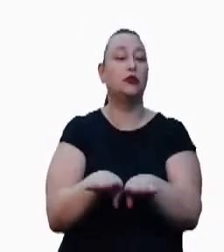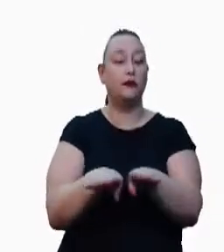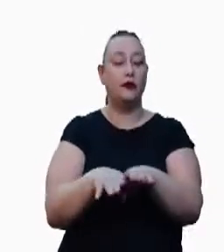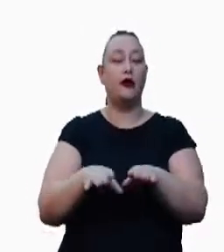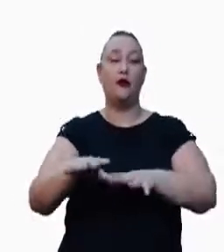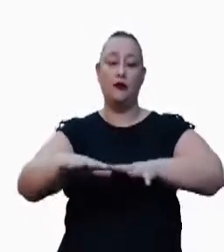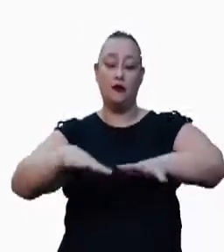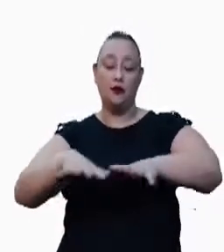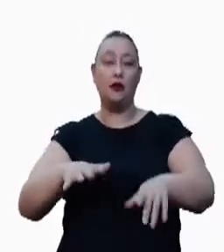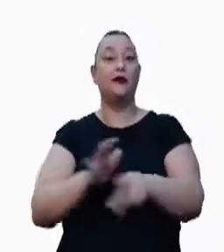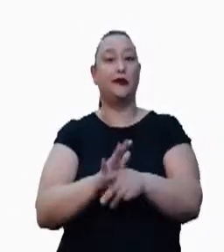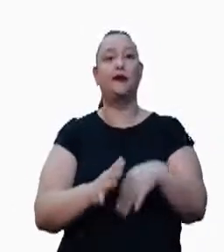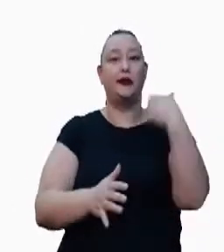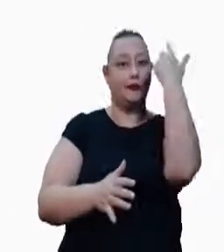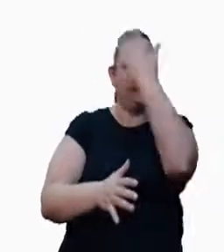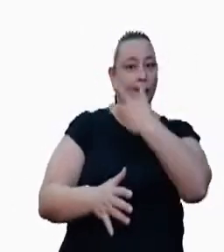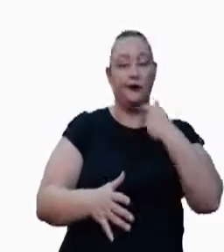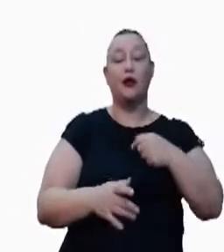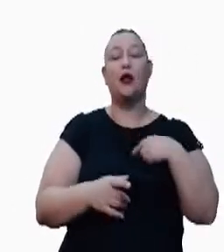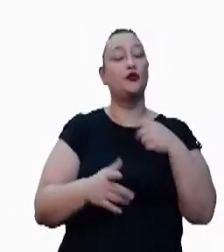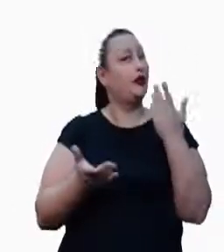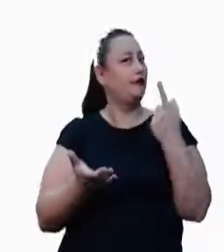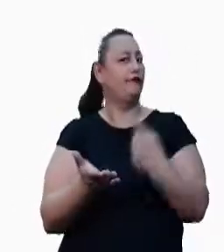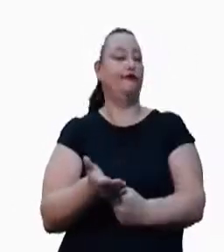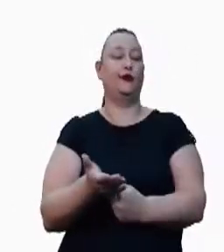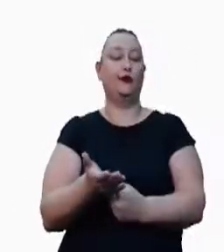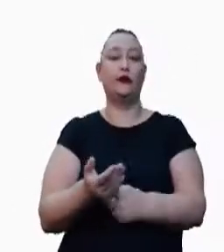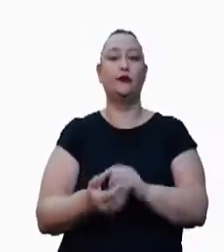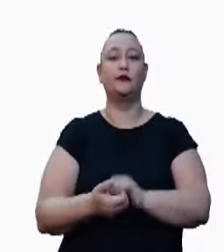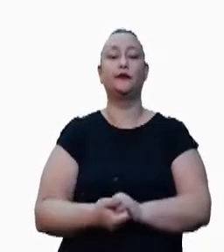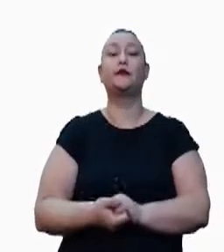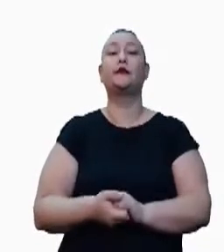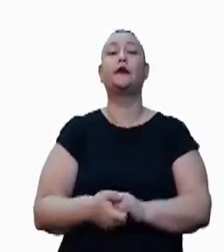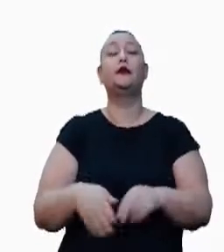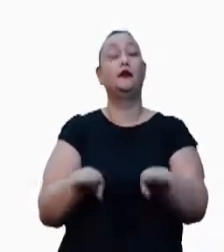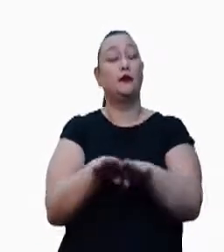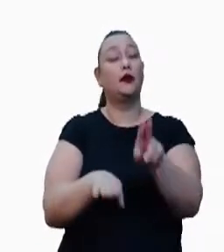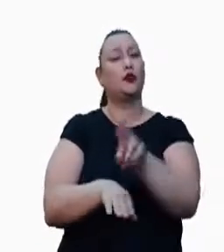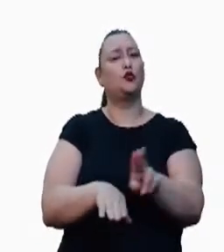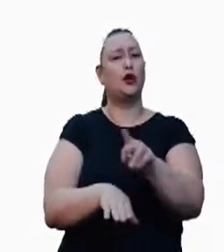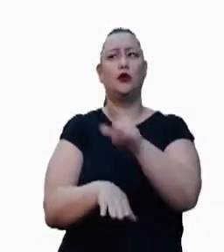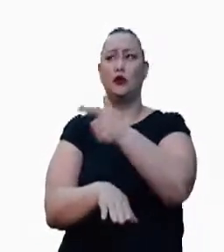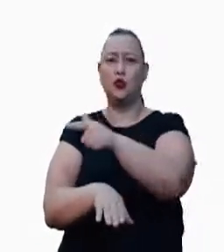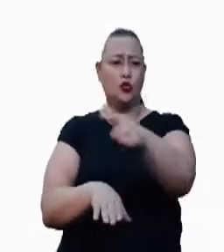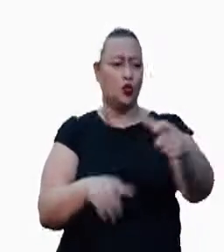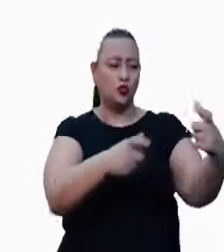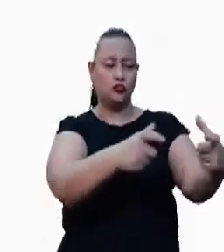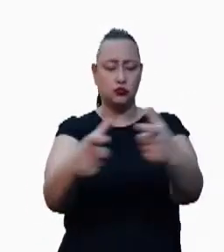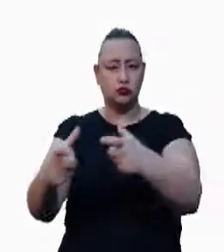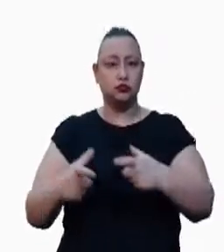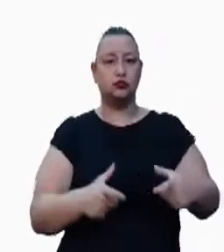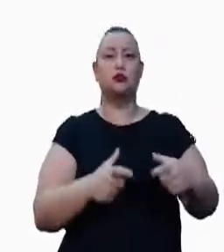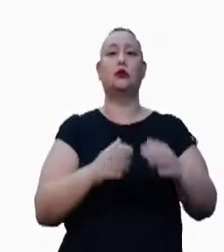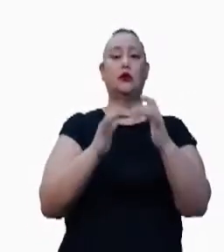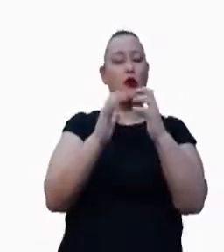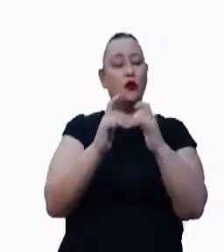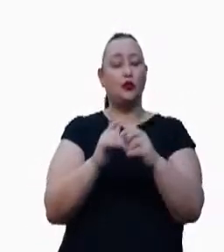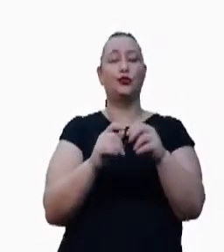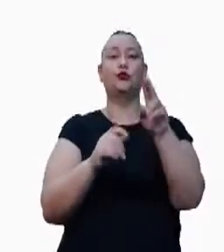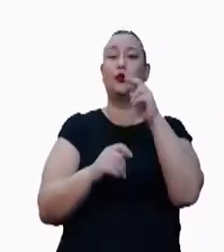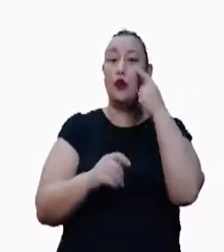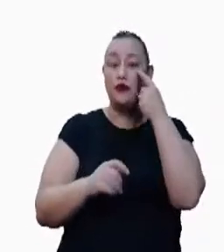e estéticos, isso já é bem comprovado na literatura. E é usado em várias áreas, na neurologia, na oftalmologia,